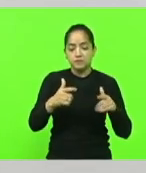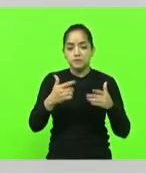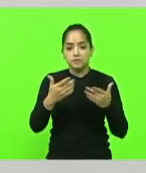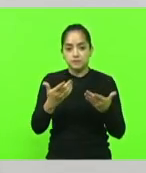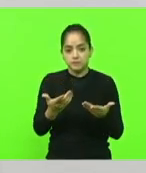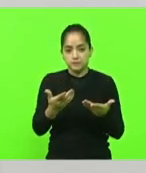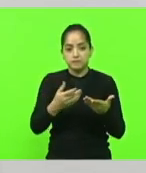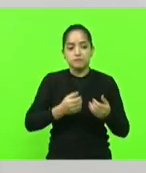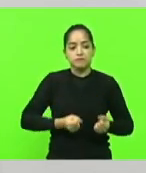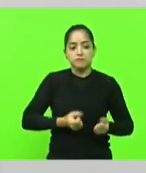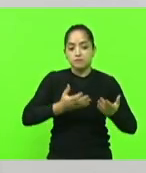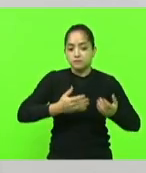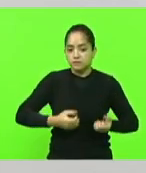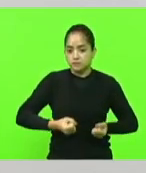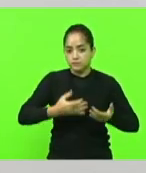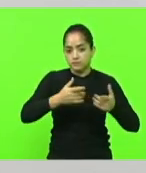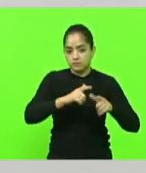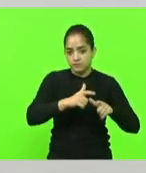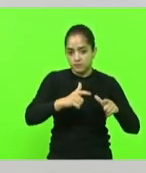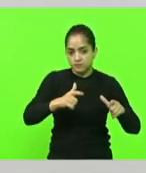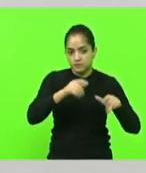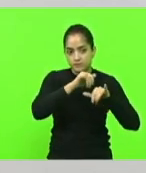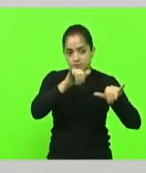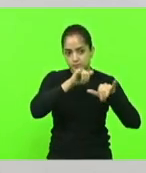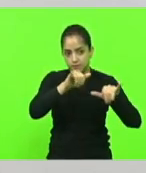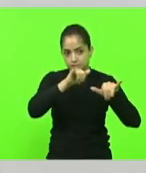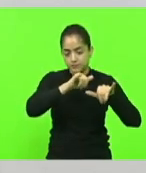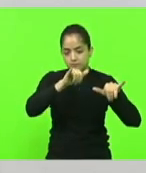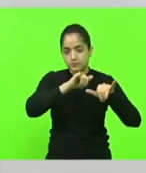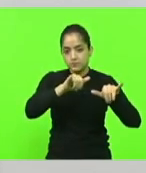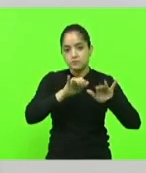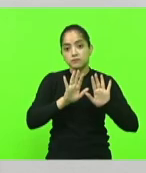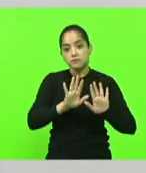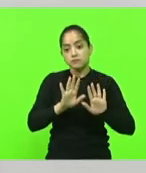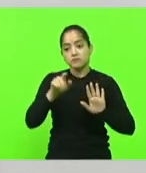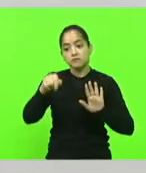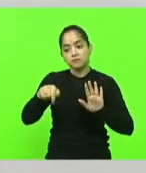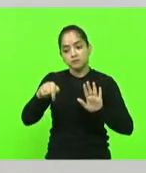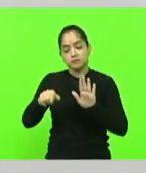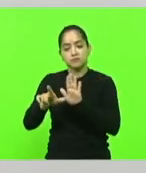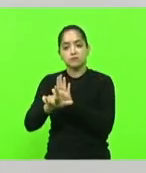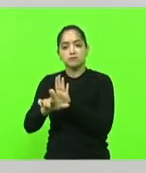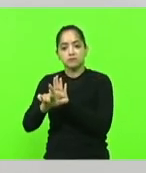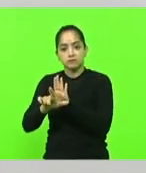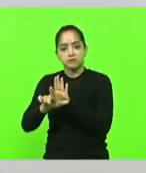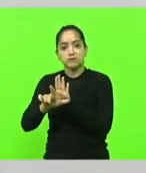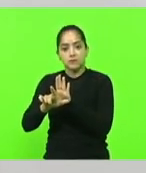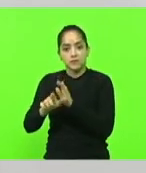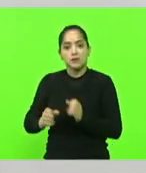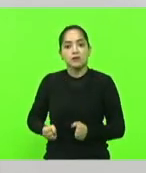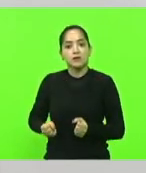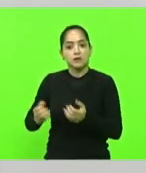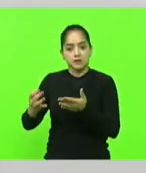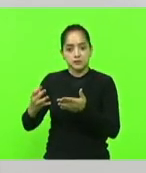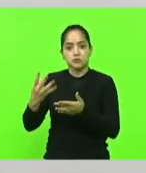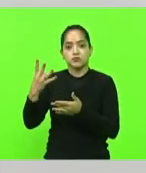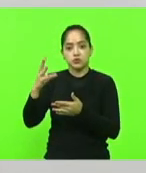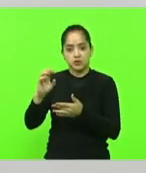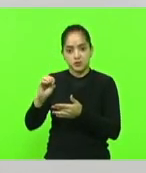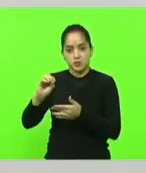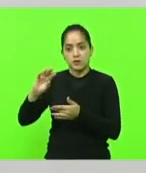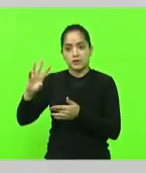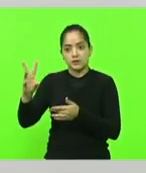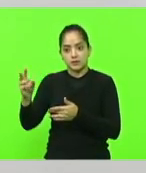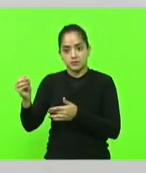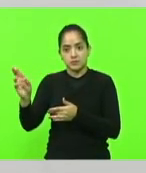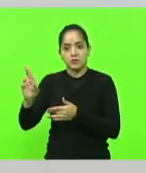de gastos em publicidade, mas essa casa, recentemente, gastou, num ano, 40 milhões de reais só